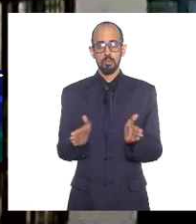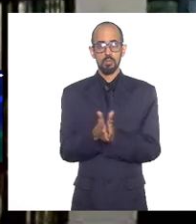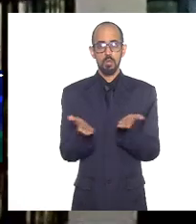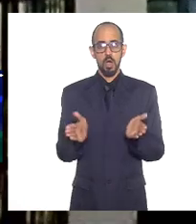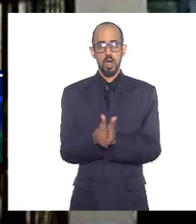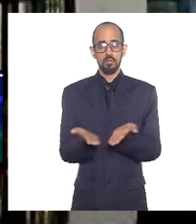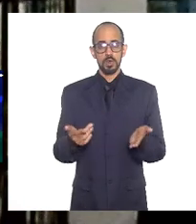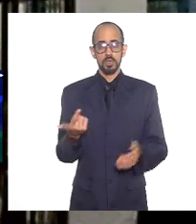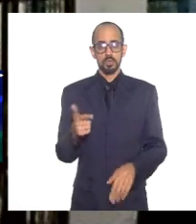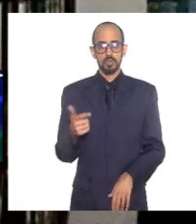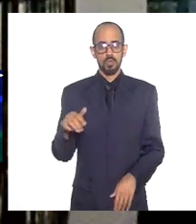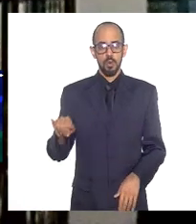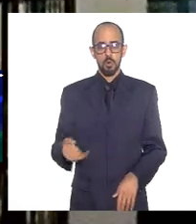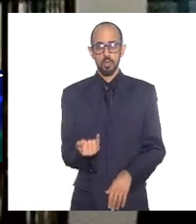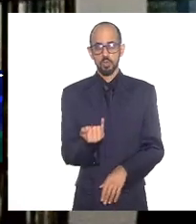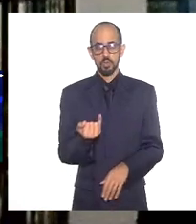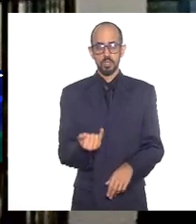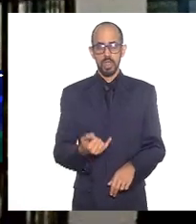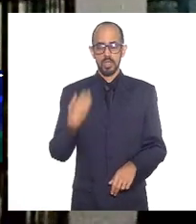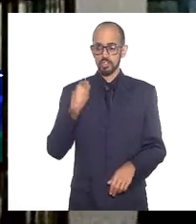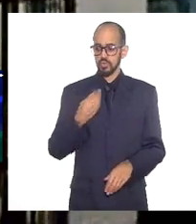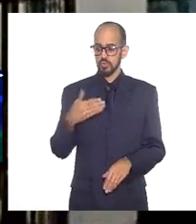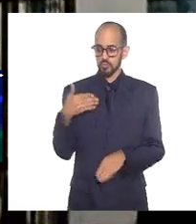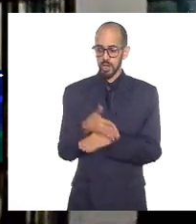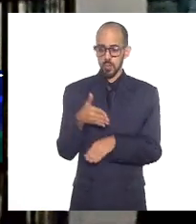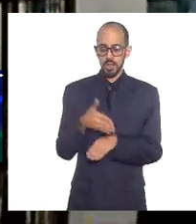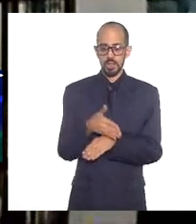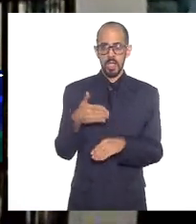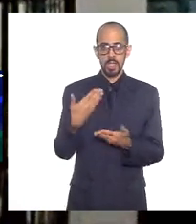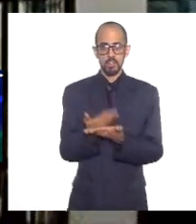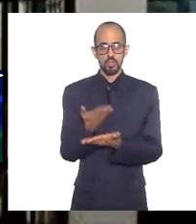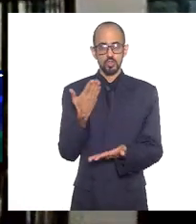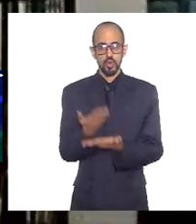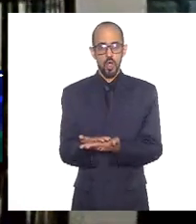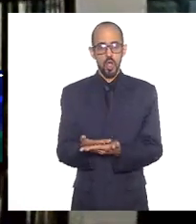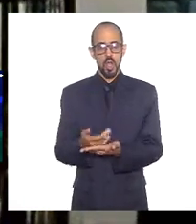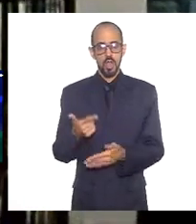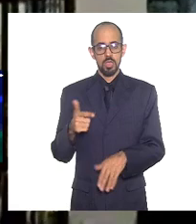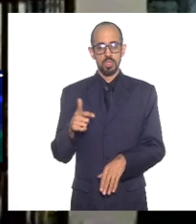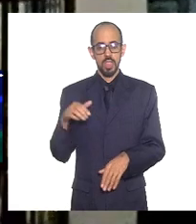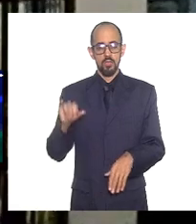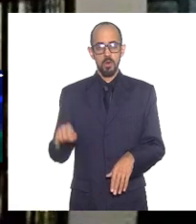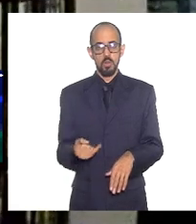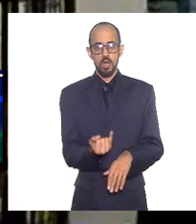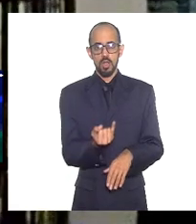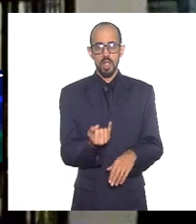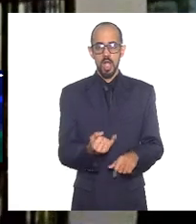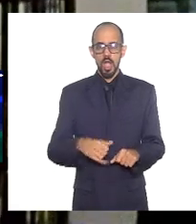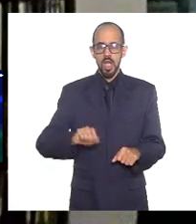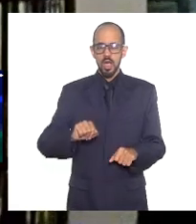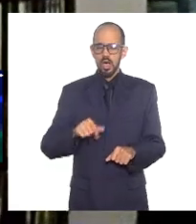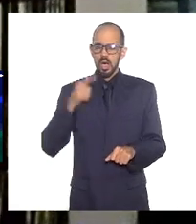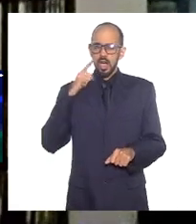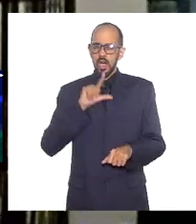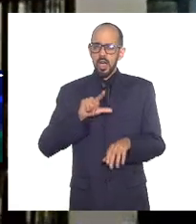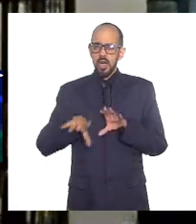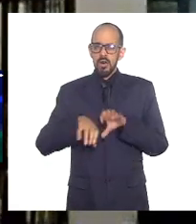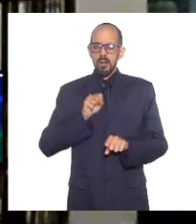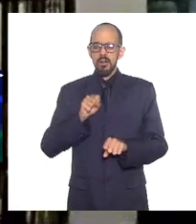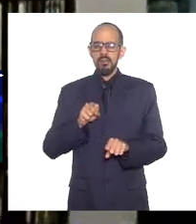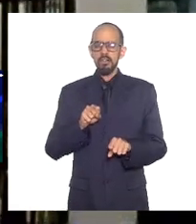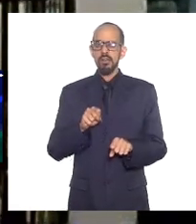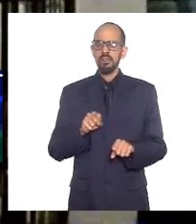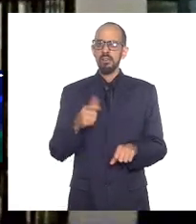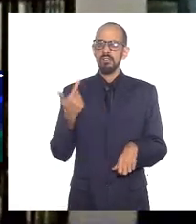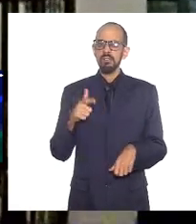teve oportunidade de frequentar uma boa escola, não teve oportunidade de ter uma boa formação,